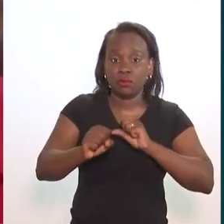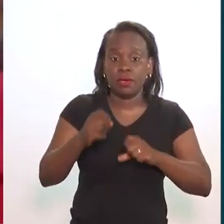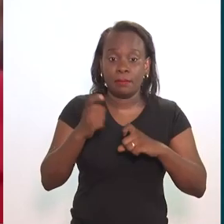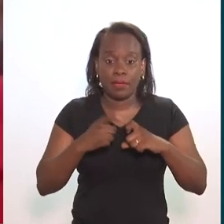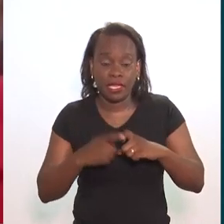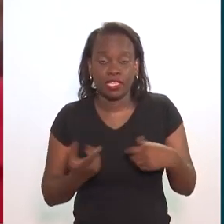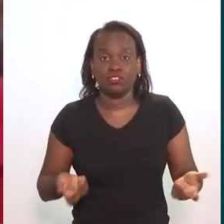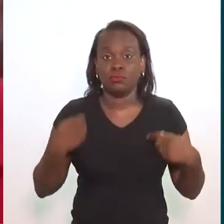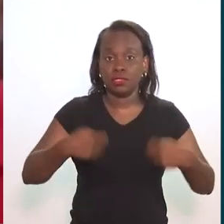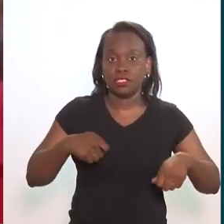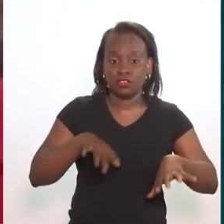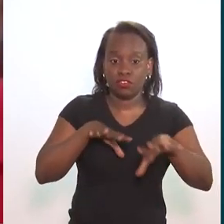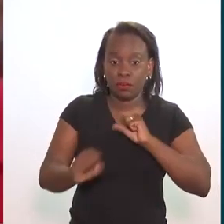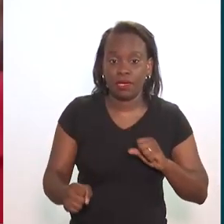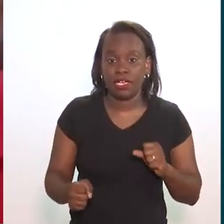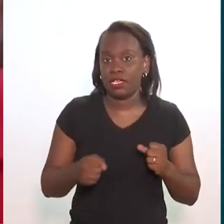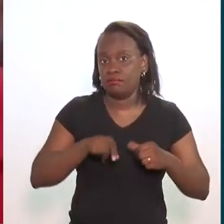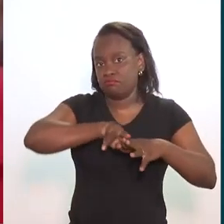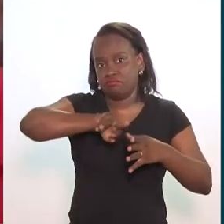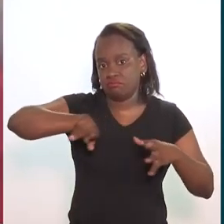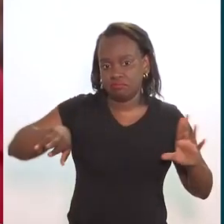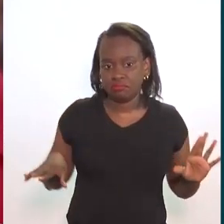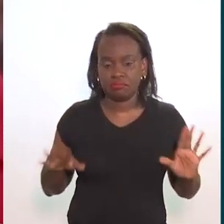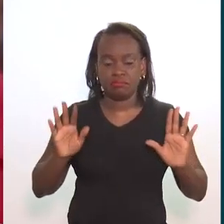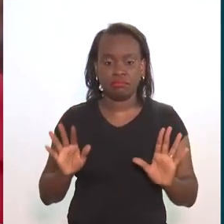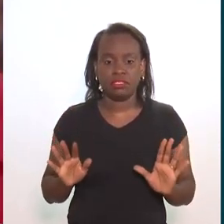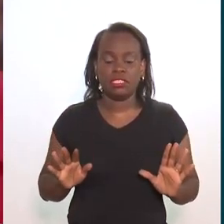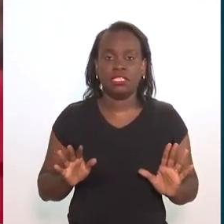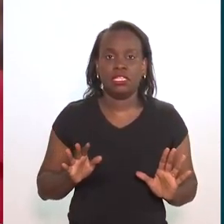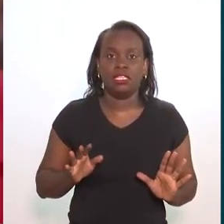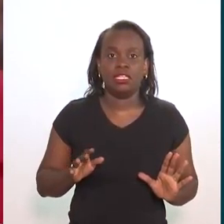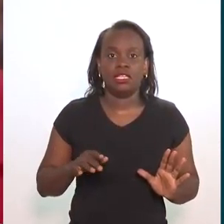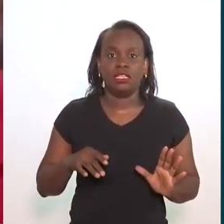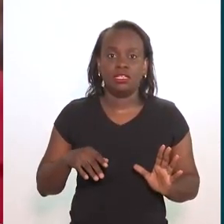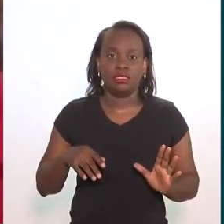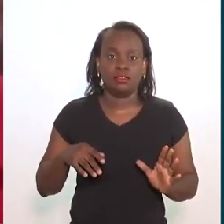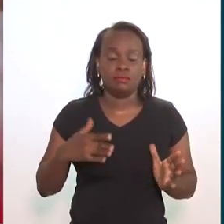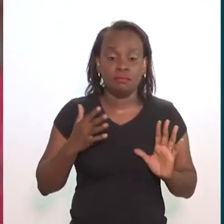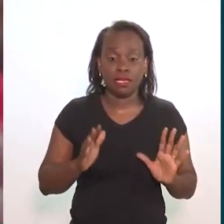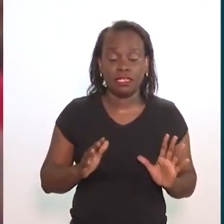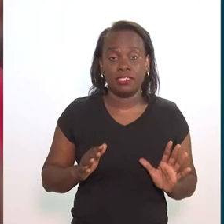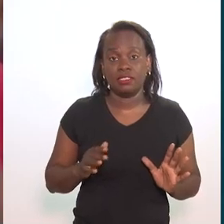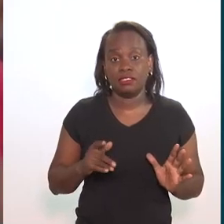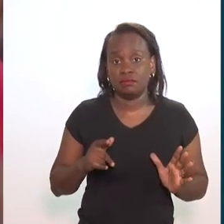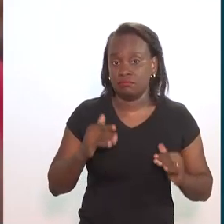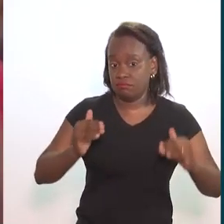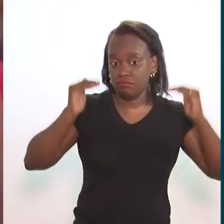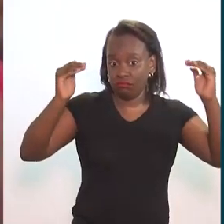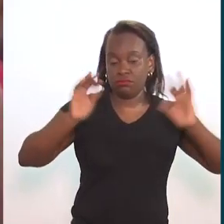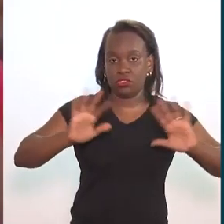para ser médicos, que as pessoas precisam se formar para ser, enfim, cargos desse nível.